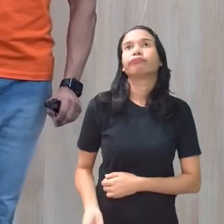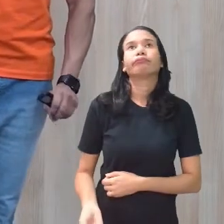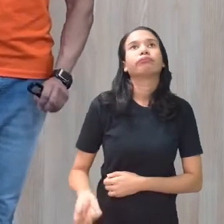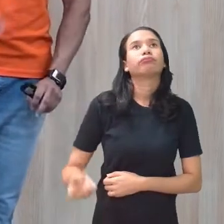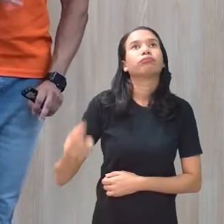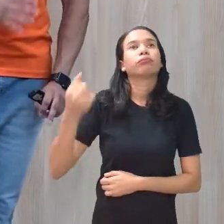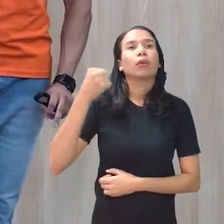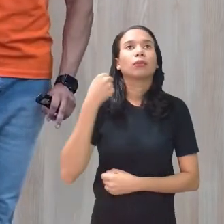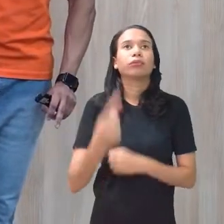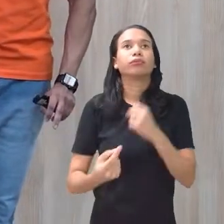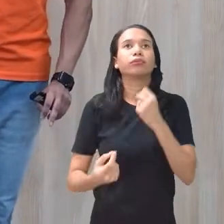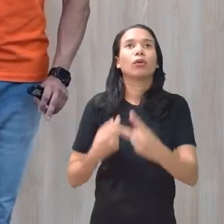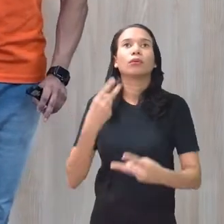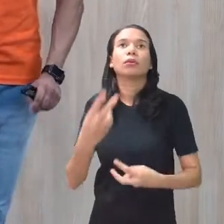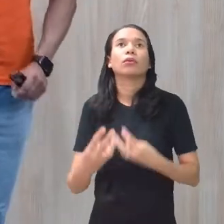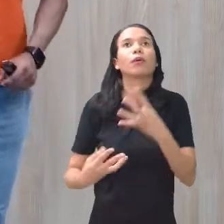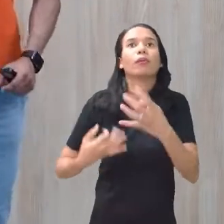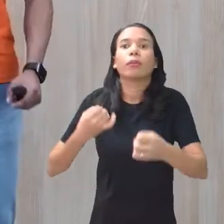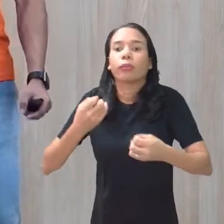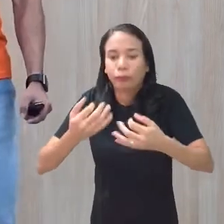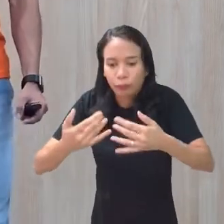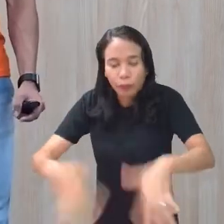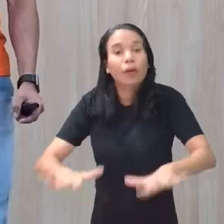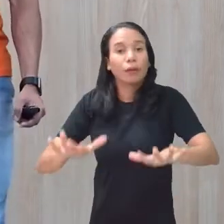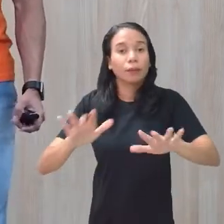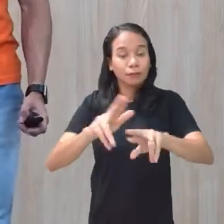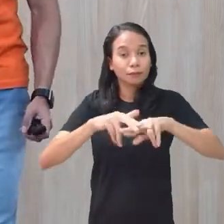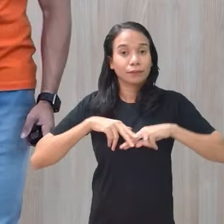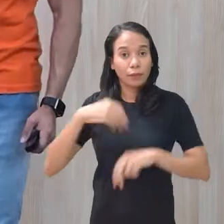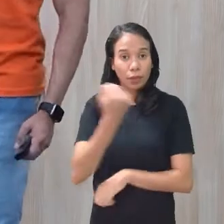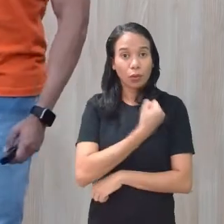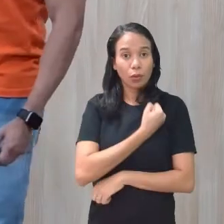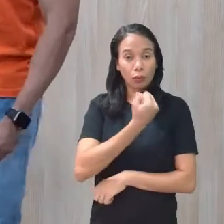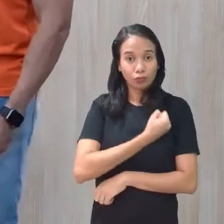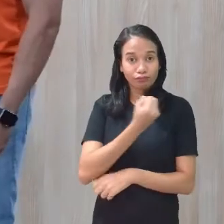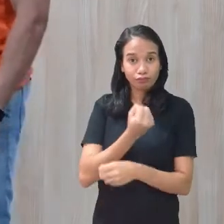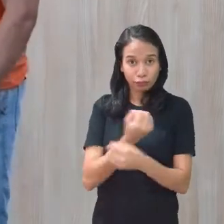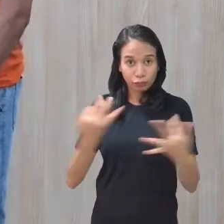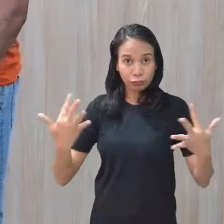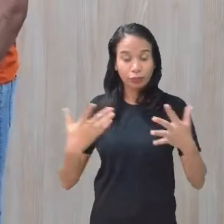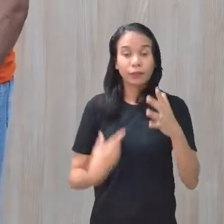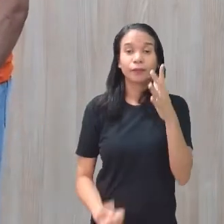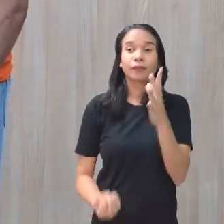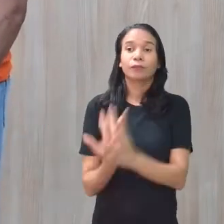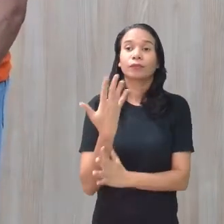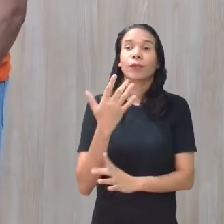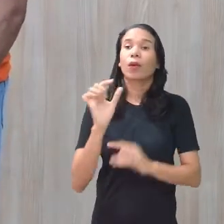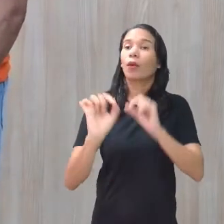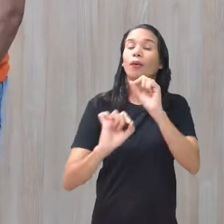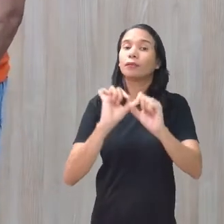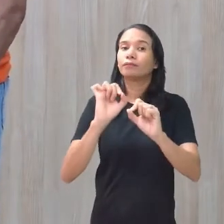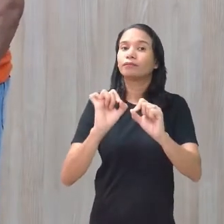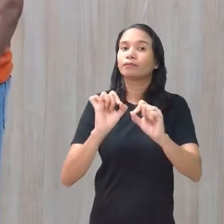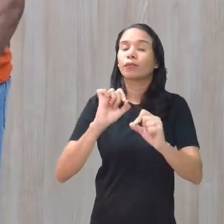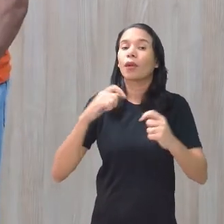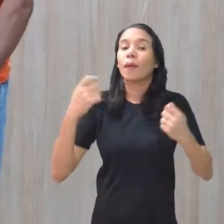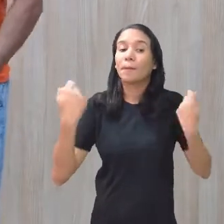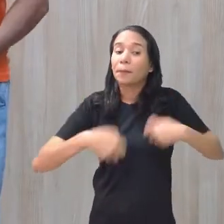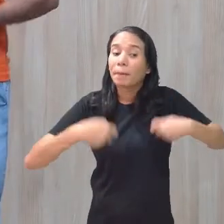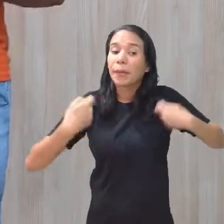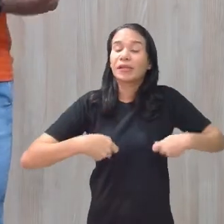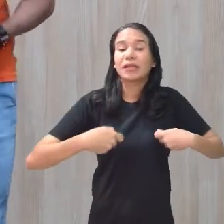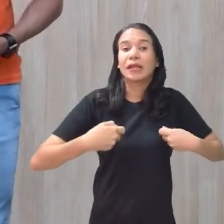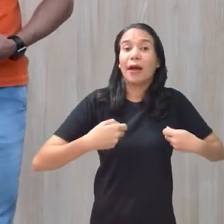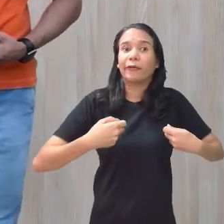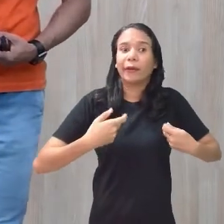de 1 em 1 até o infinito. E esses números aí, eles surgiram, certo? Com essa necessidade